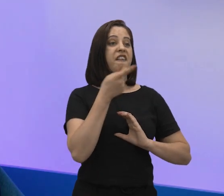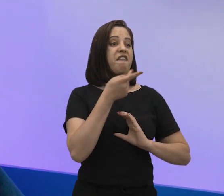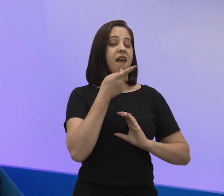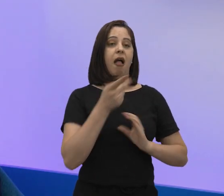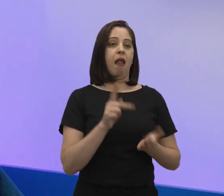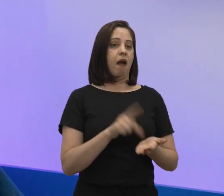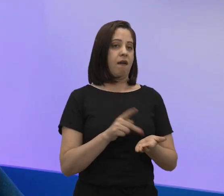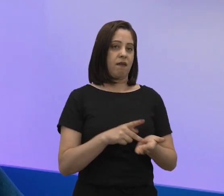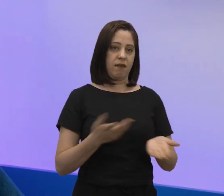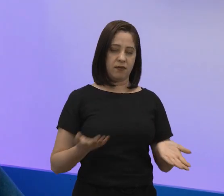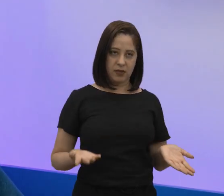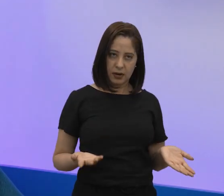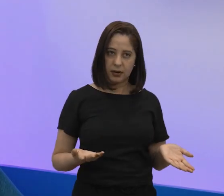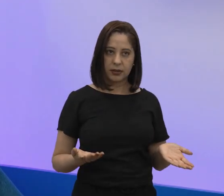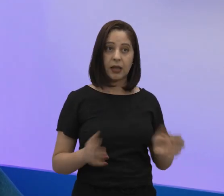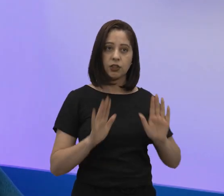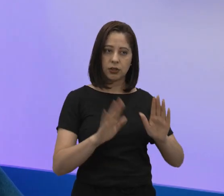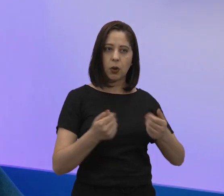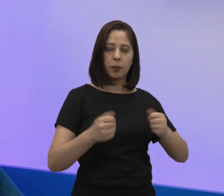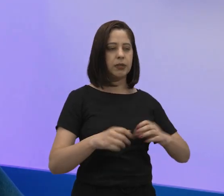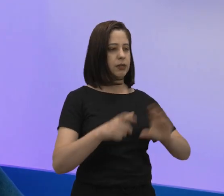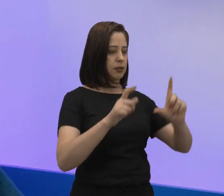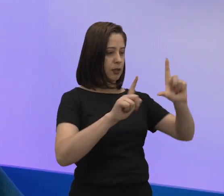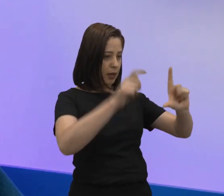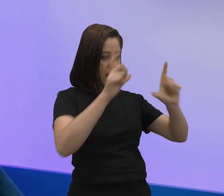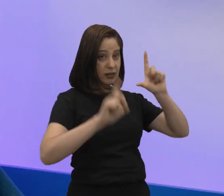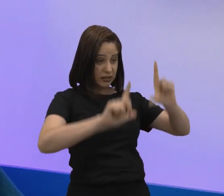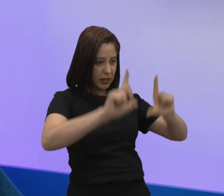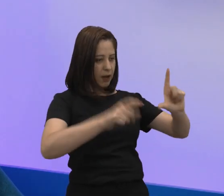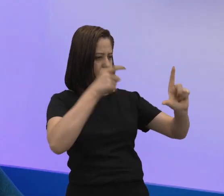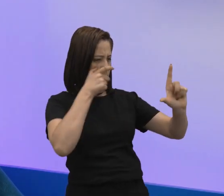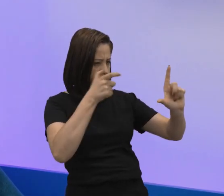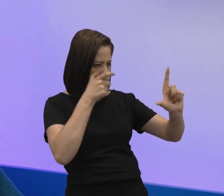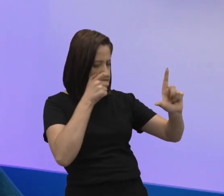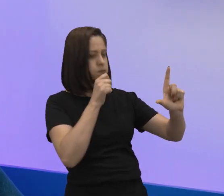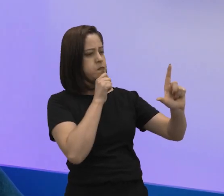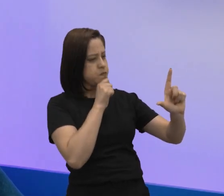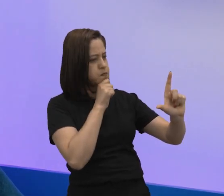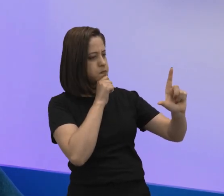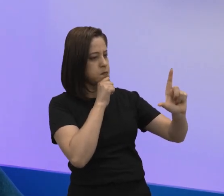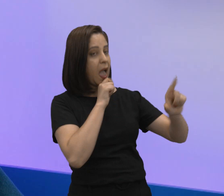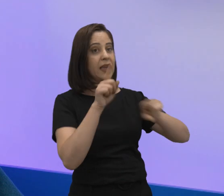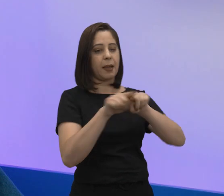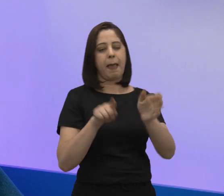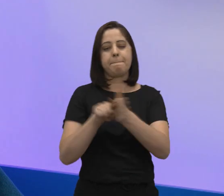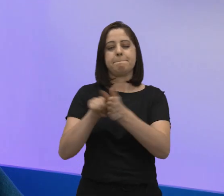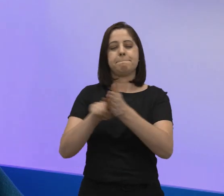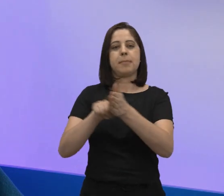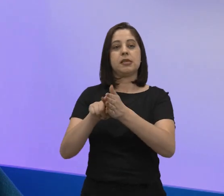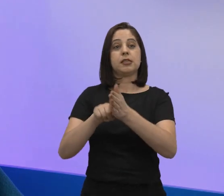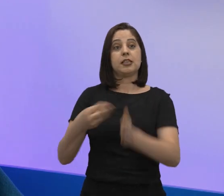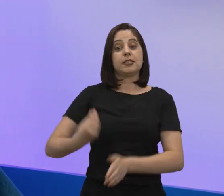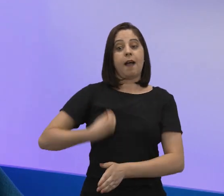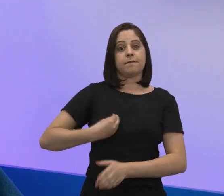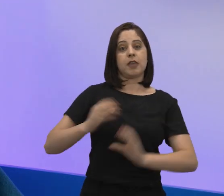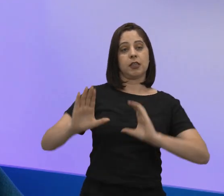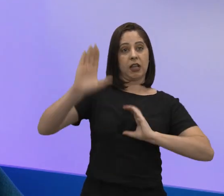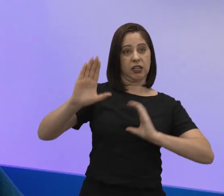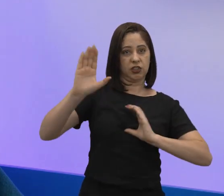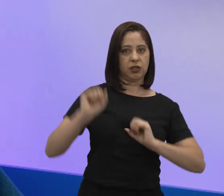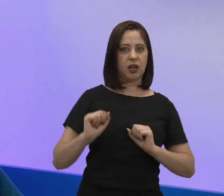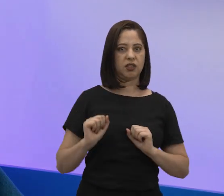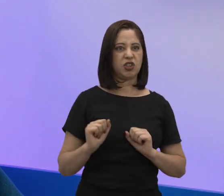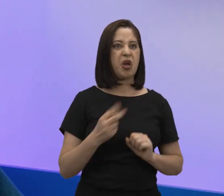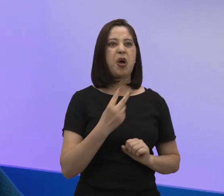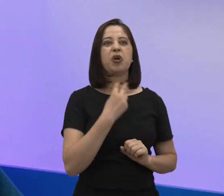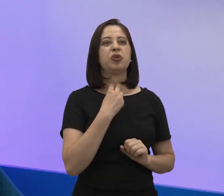de informação confiáveis, principalmente, veículos de comunicação consagrado, que tem equipes de jornalistas, não se deixar seduzir